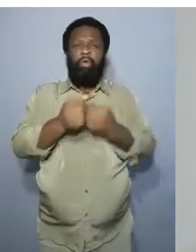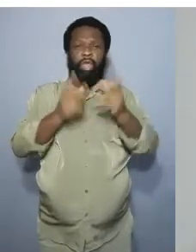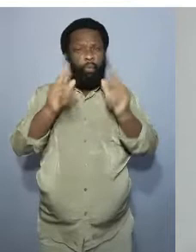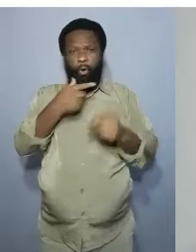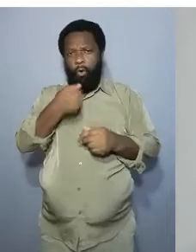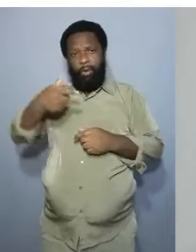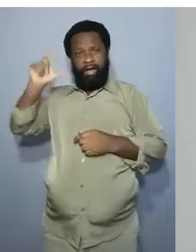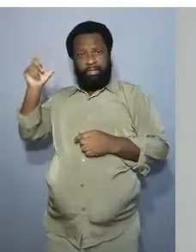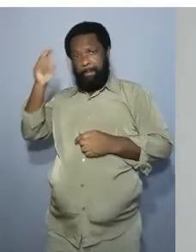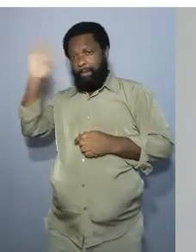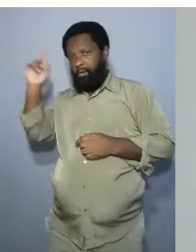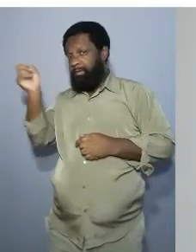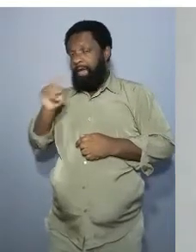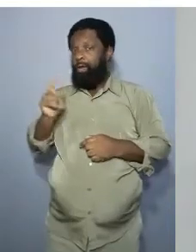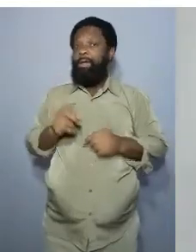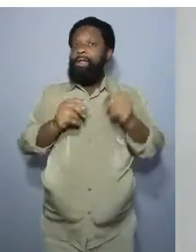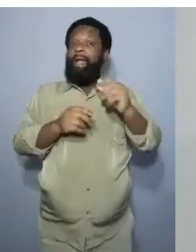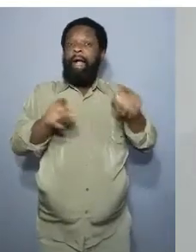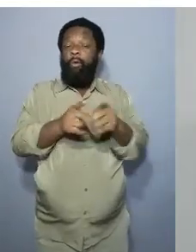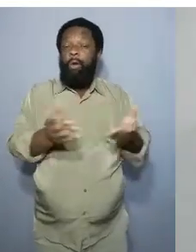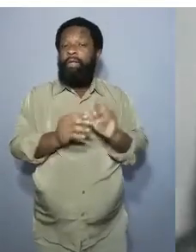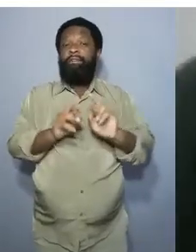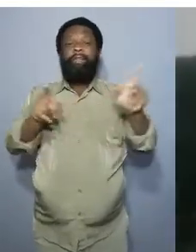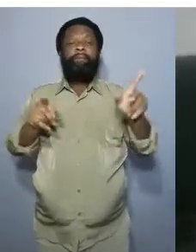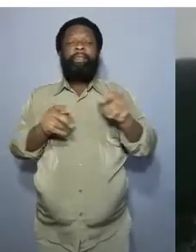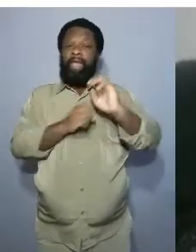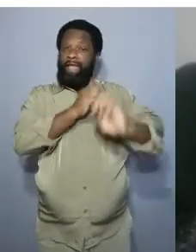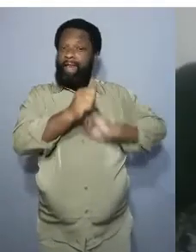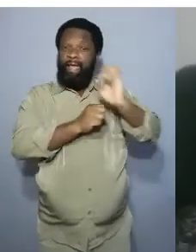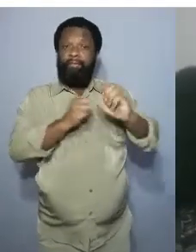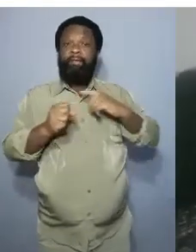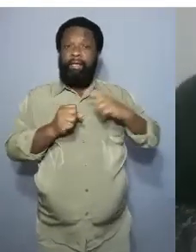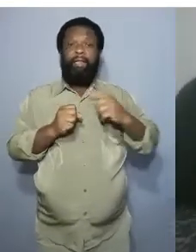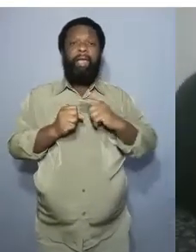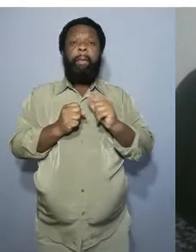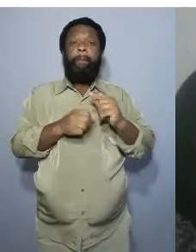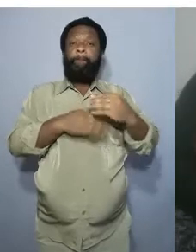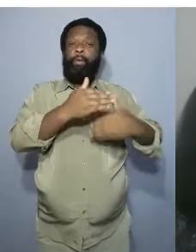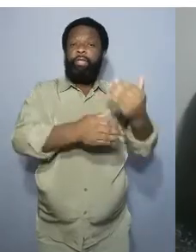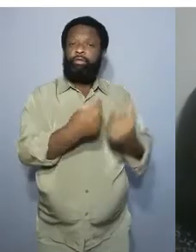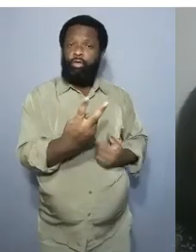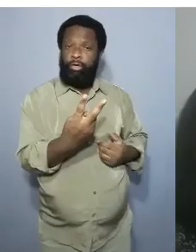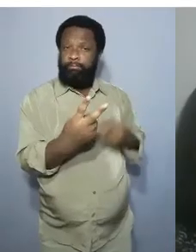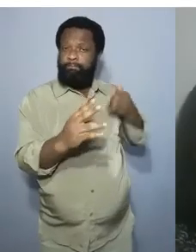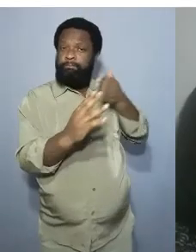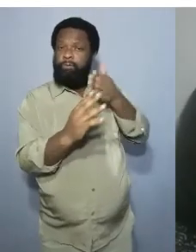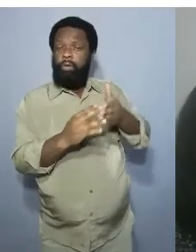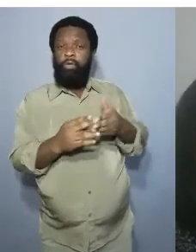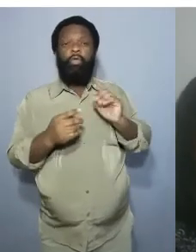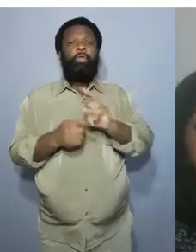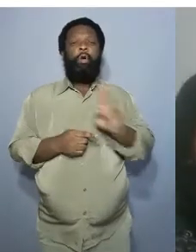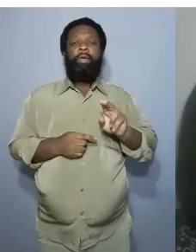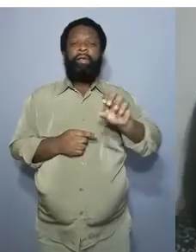uniforme como o Rutherford havia pensado? Não, não seria assim. O elétron, pessoal, ele pode sofrer 2 processos. Nós